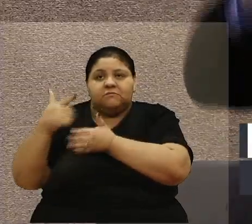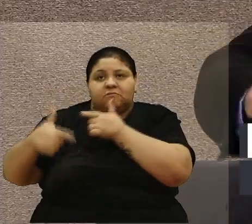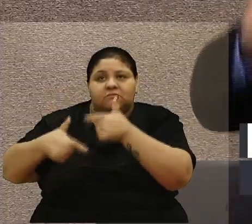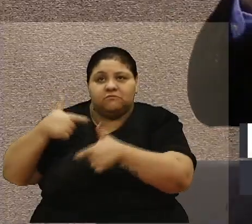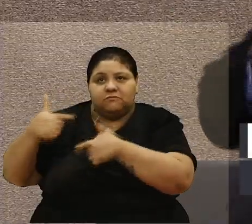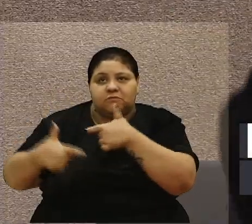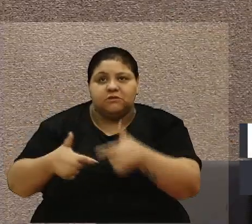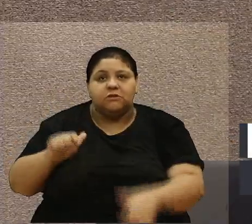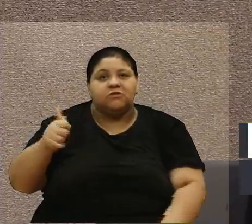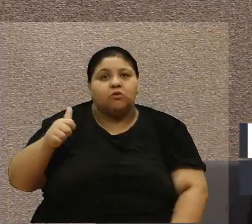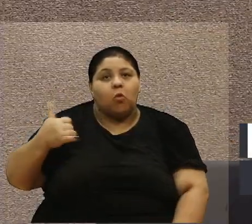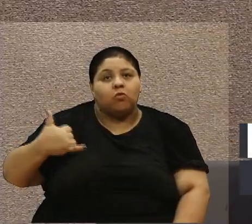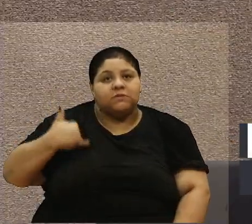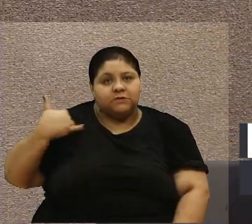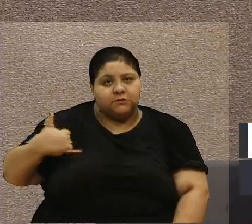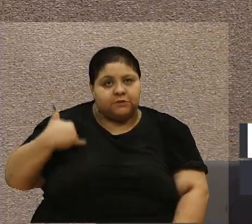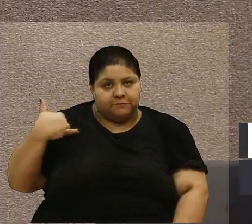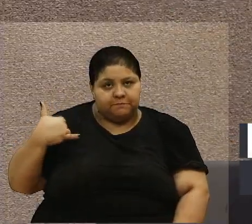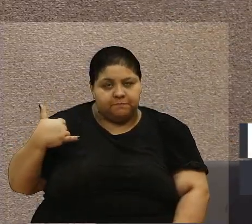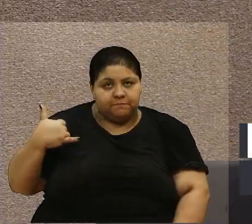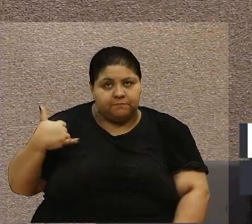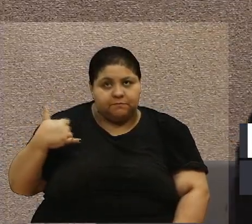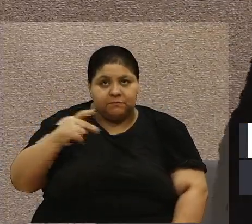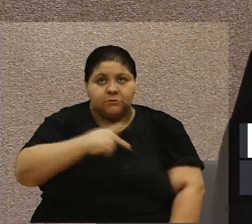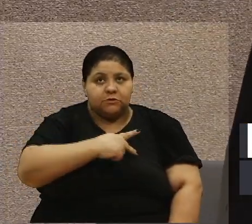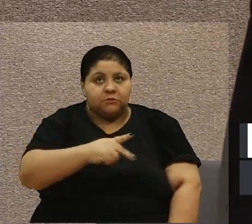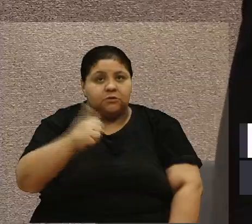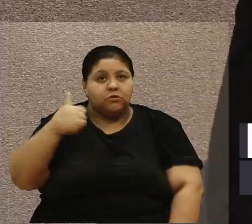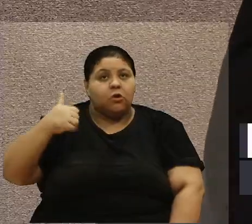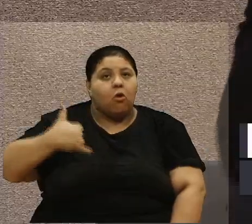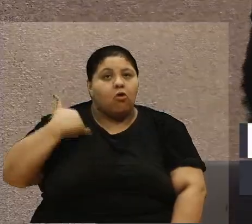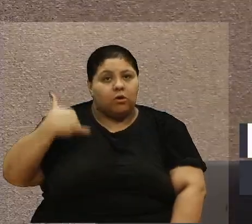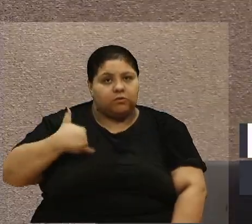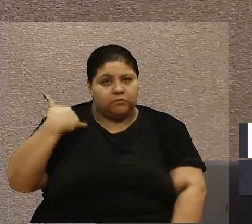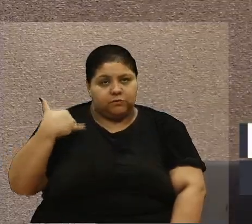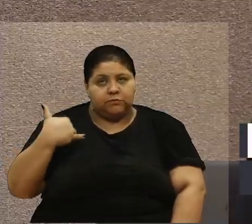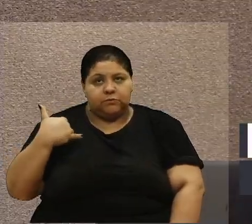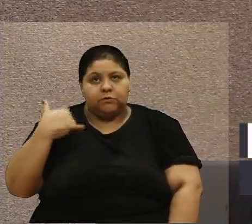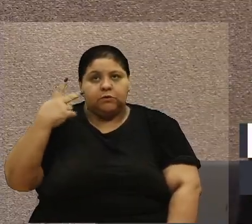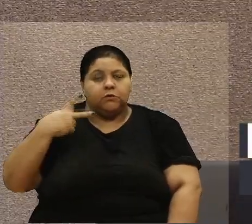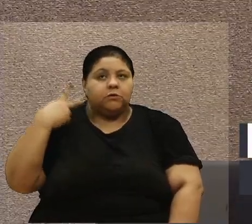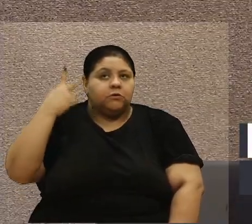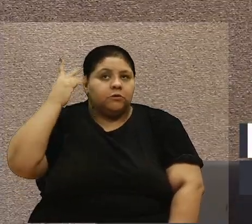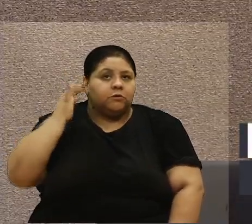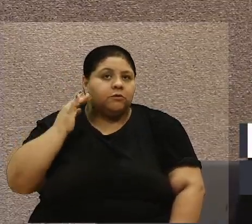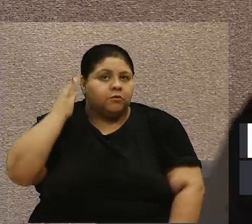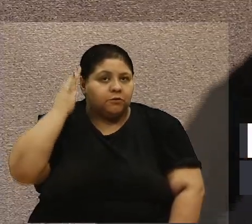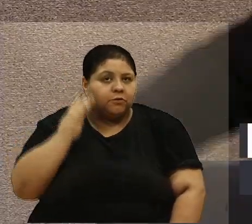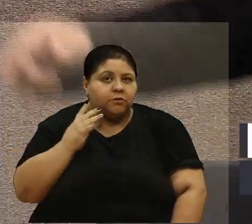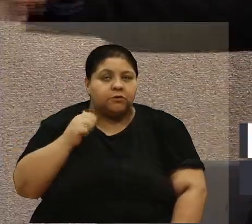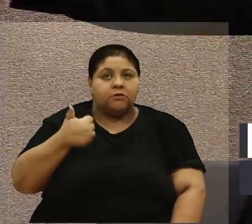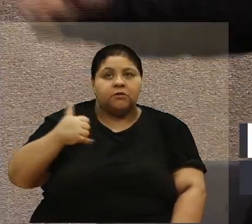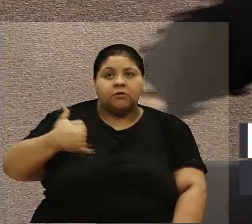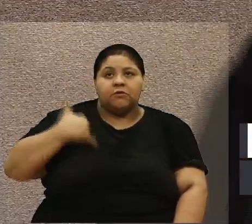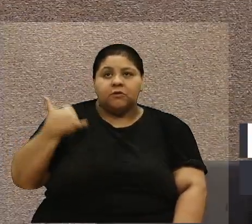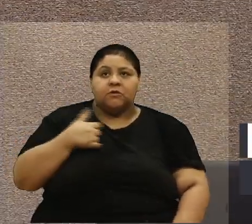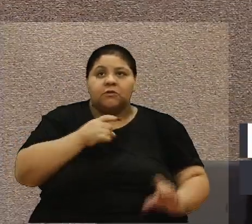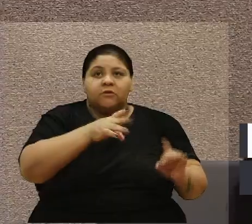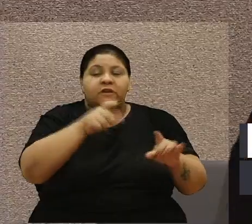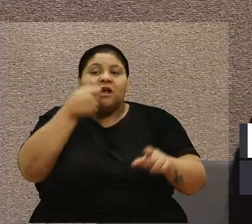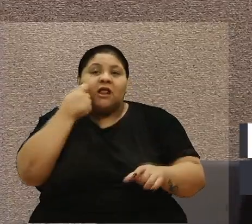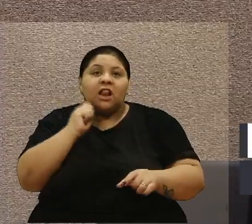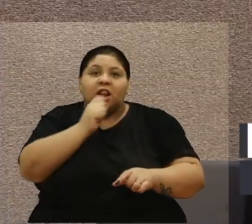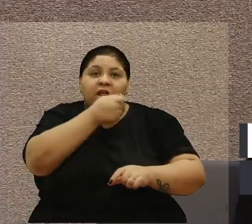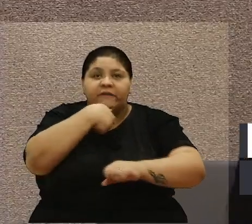com 11 anos de idade. Presidente, 11 anos. Vereadora Daiane Mello, 11 anos eu vendia sorvete na